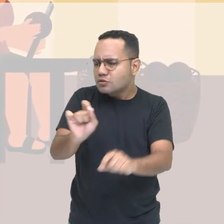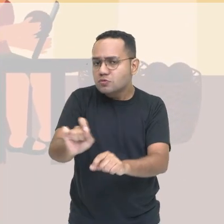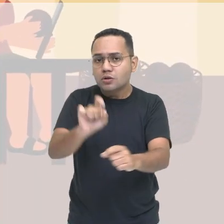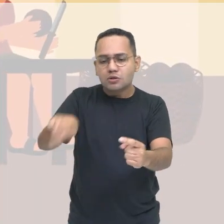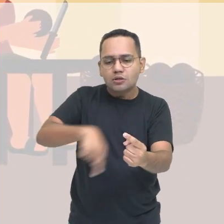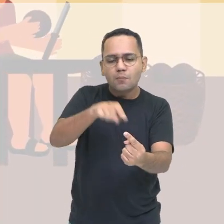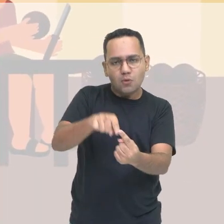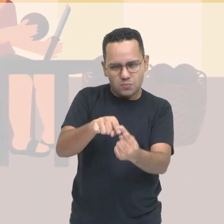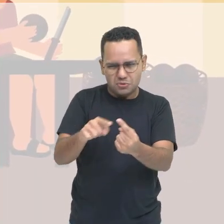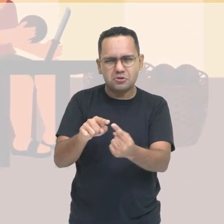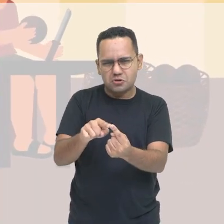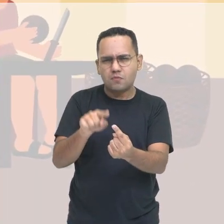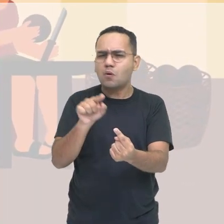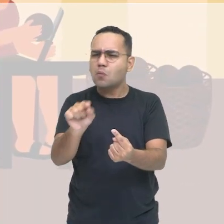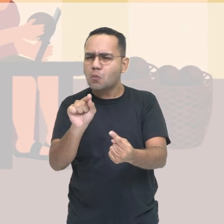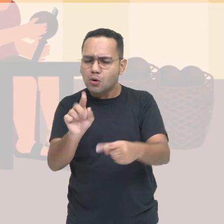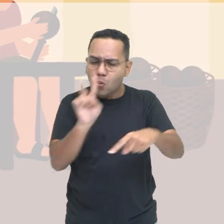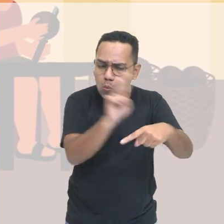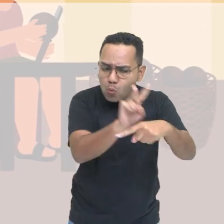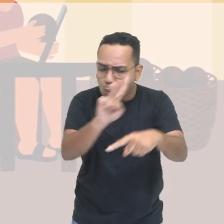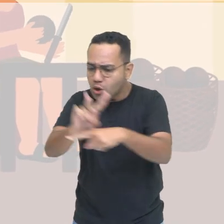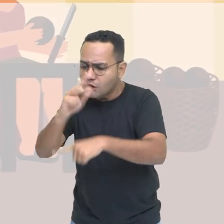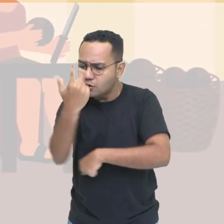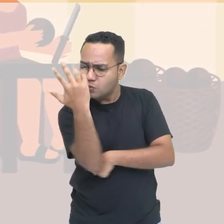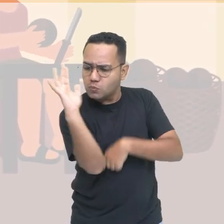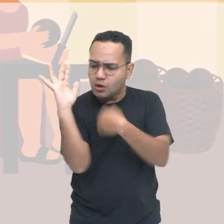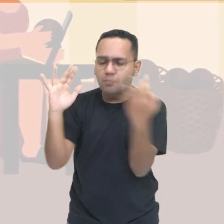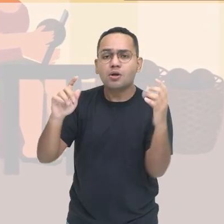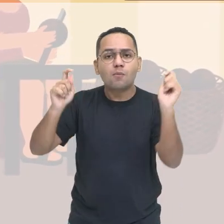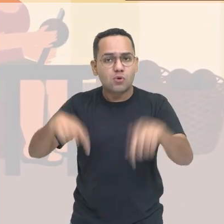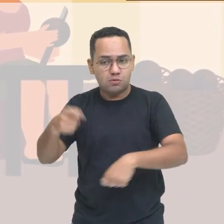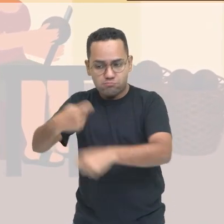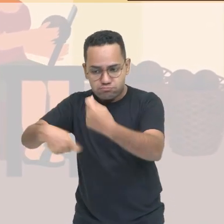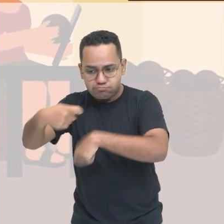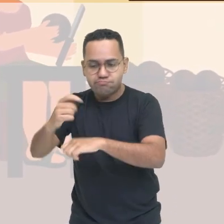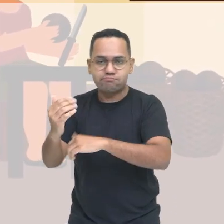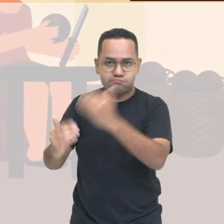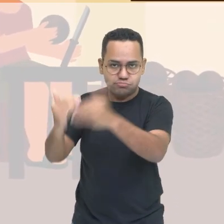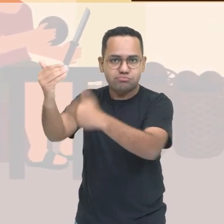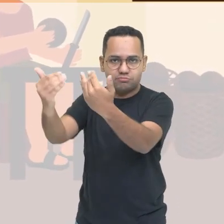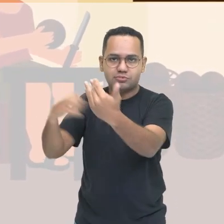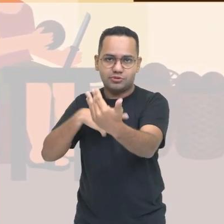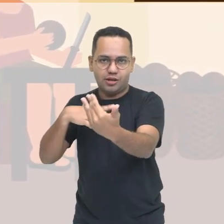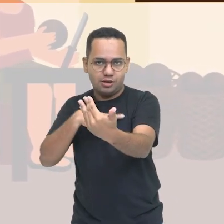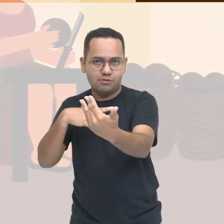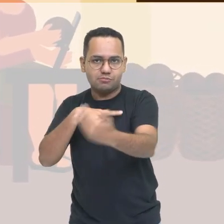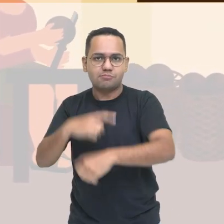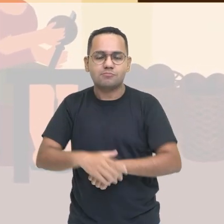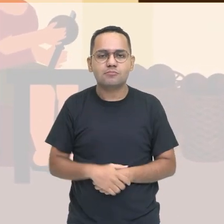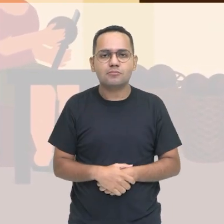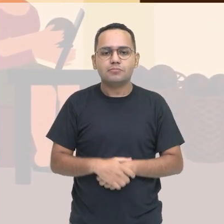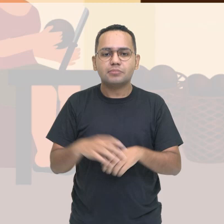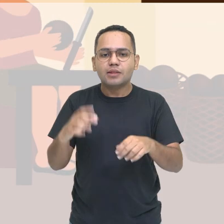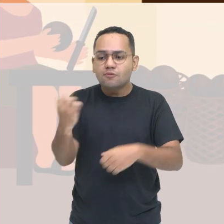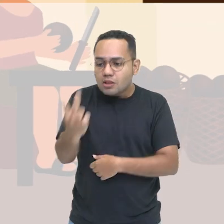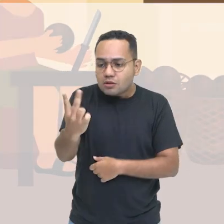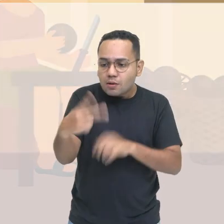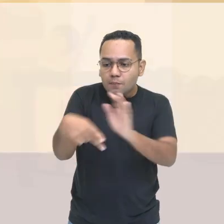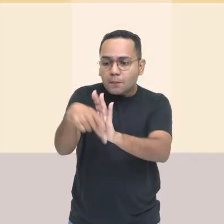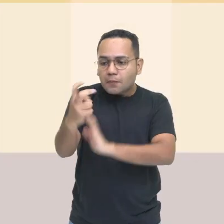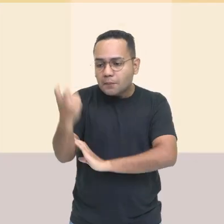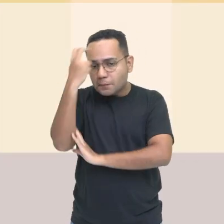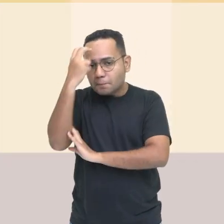o desenvolvimento econômico com a preservação ambiental, utilizando práticas sustentáveis e valorizando a cultura